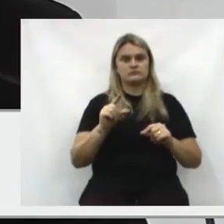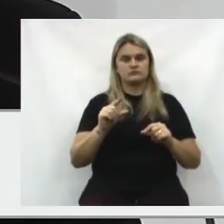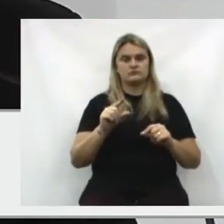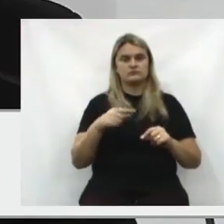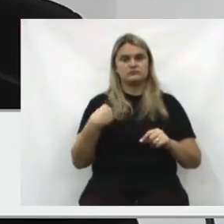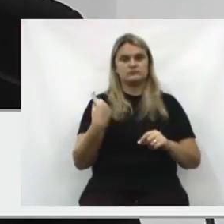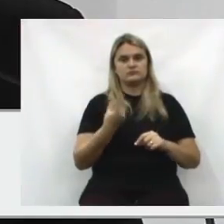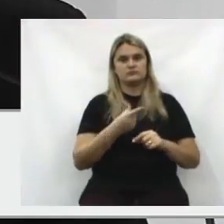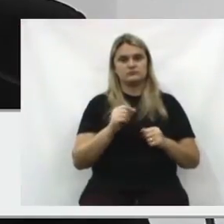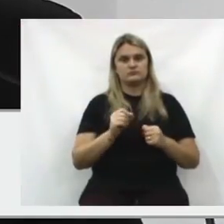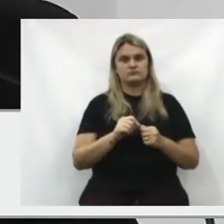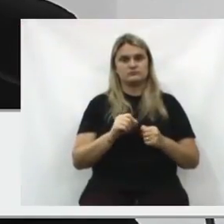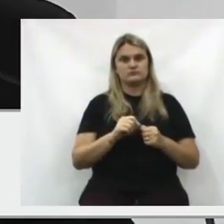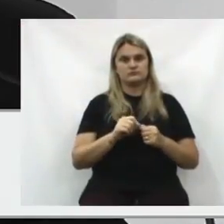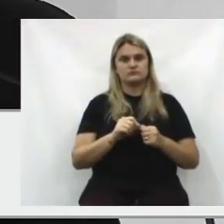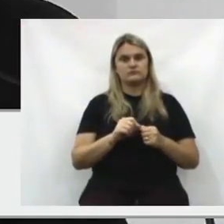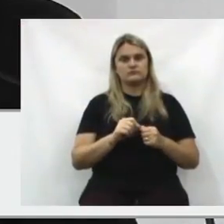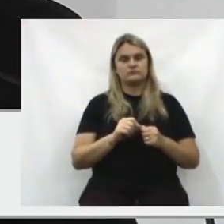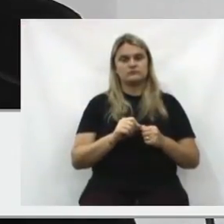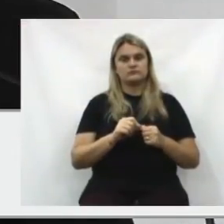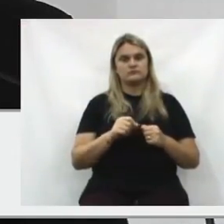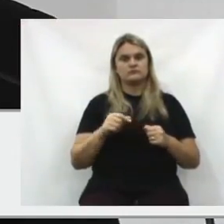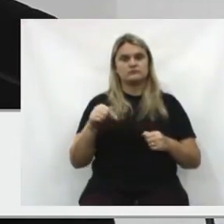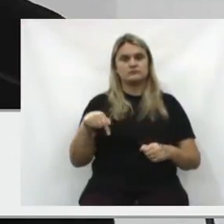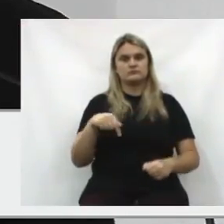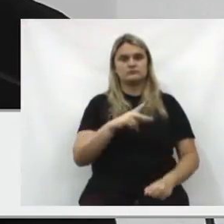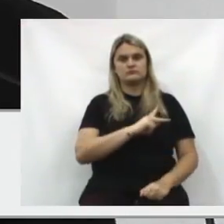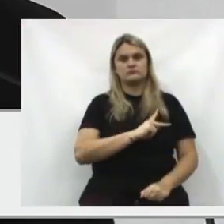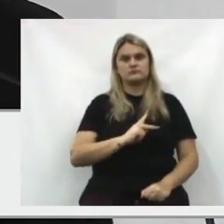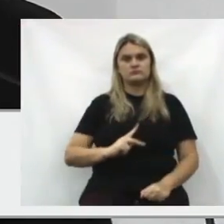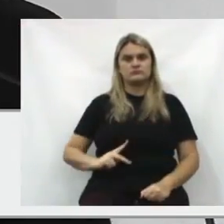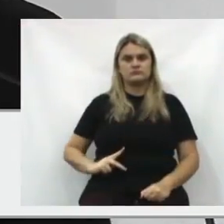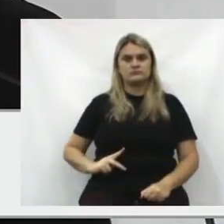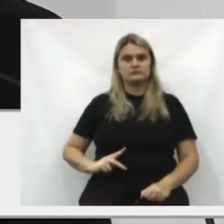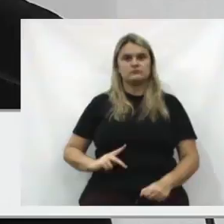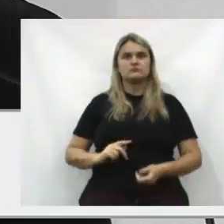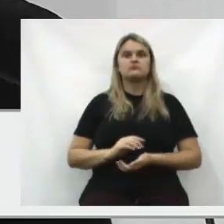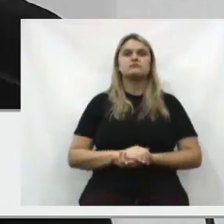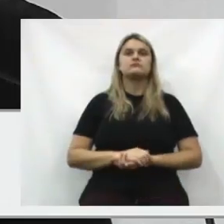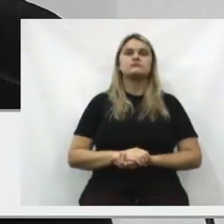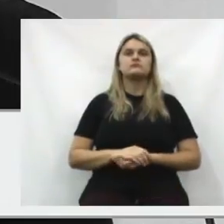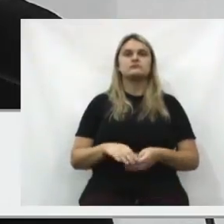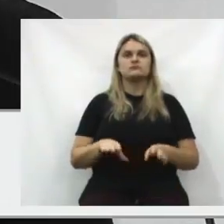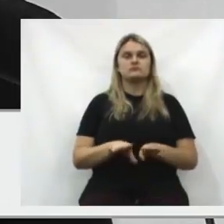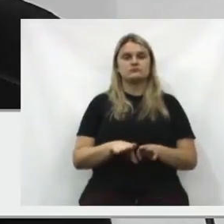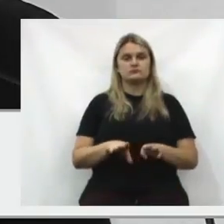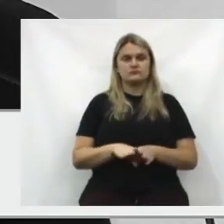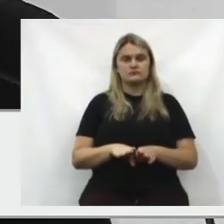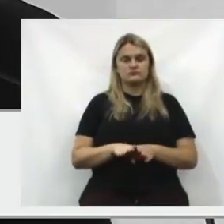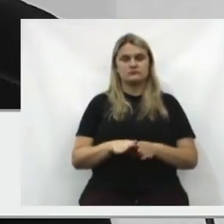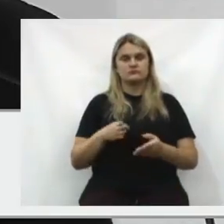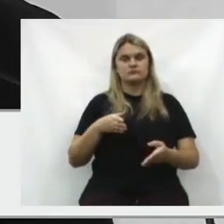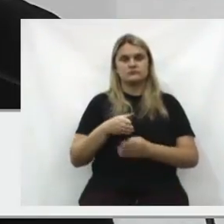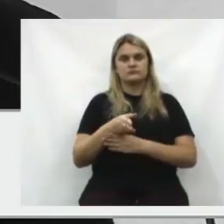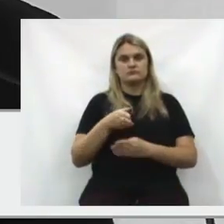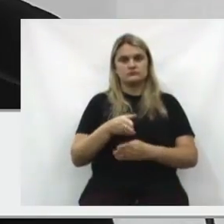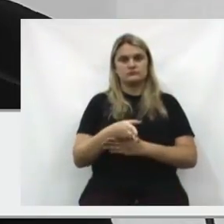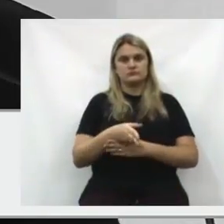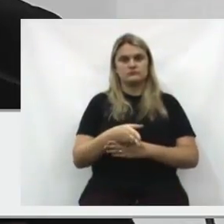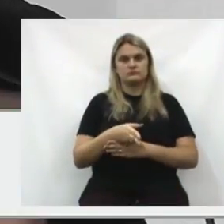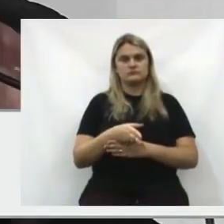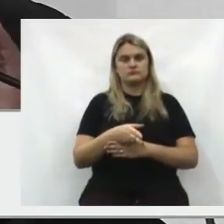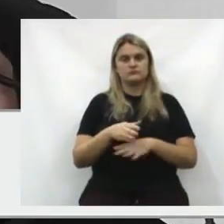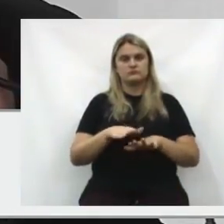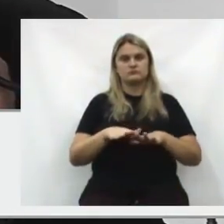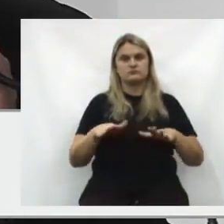algumas decisões que foram tomadas por parte desta presidência e muitas delas também